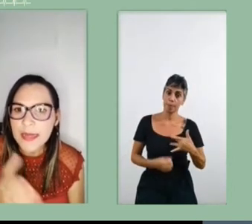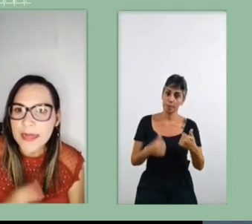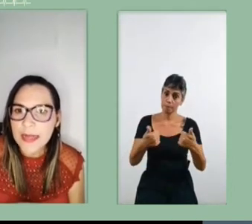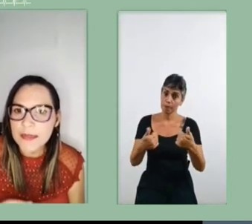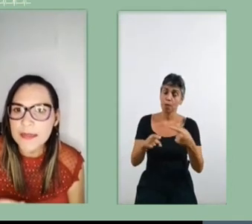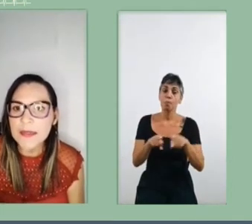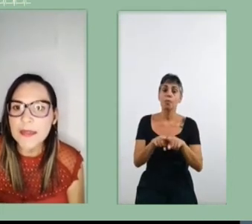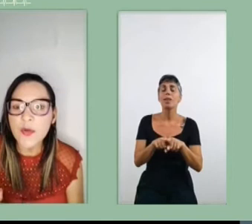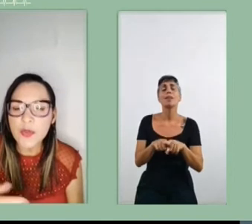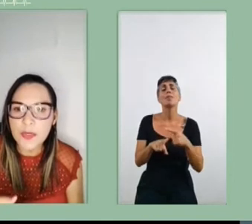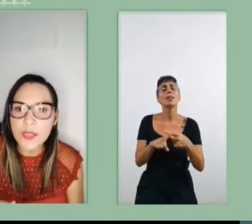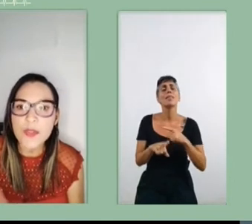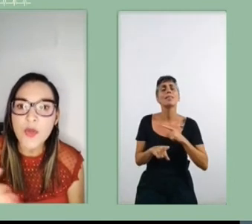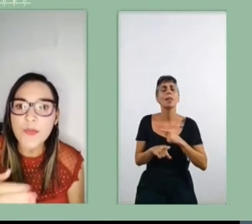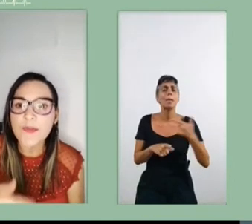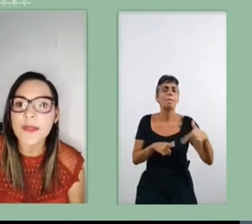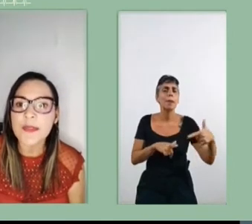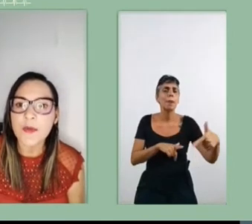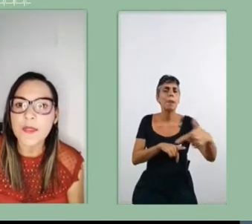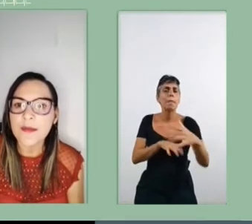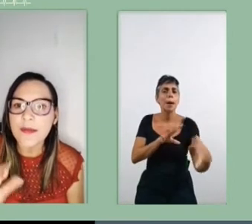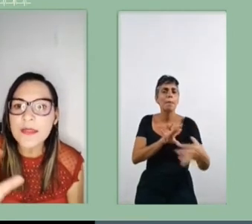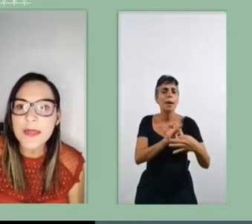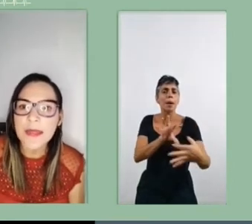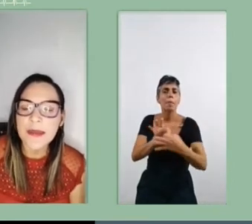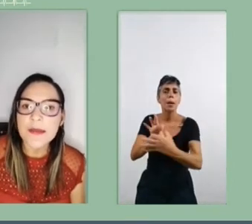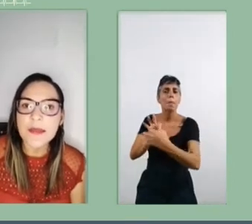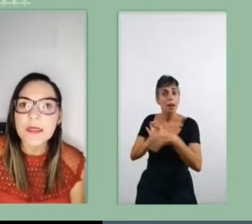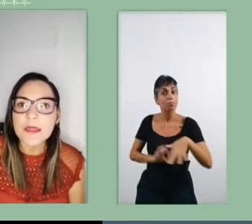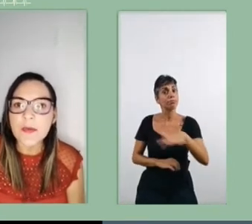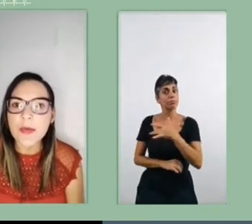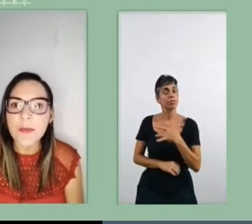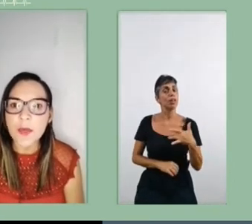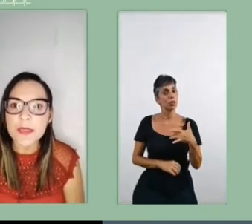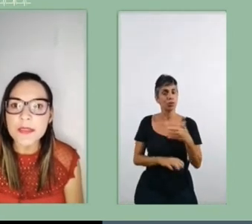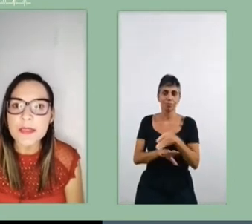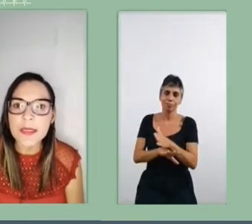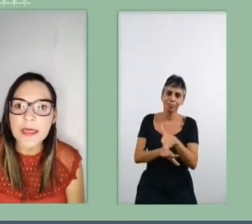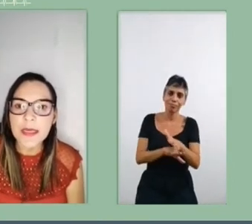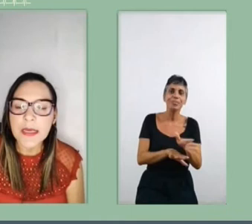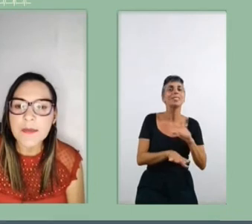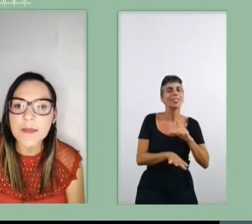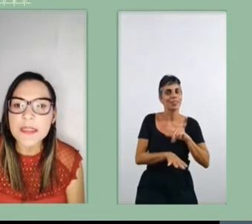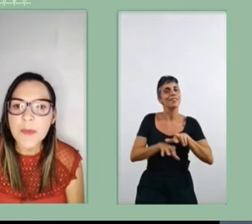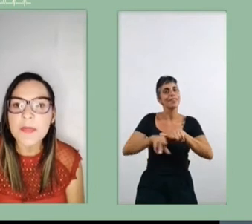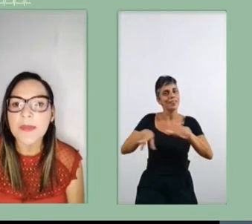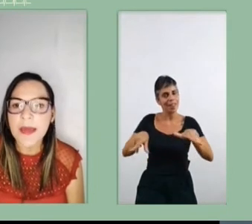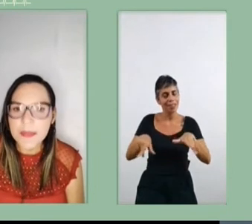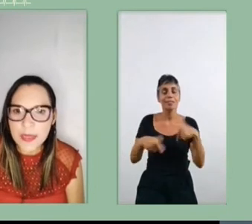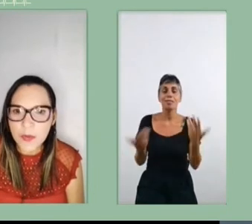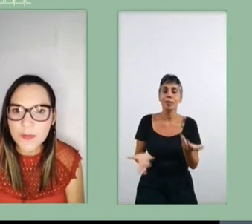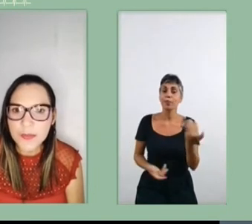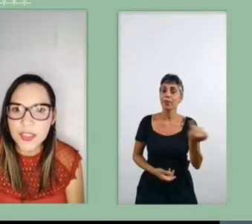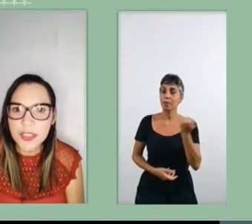coisas interligadas, outros contextos e outros profissionais de saúde, é transdisciplinar. Então, é importante, principalmente para a